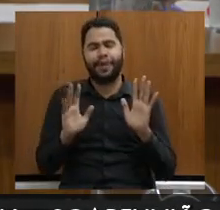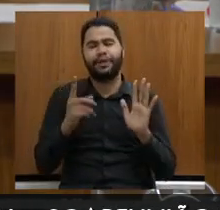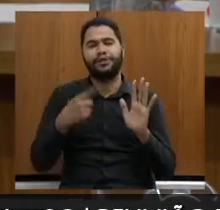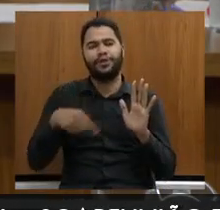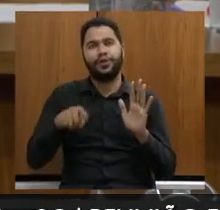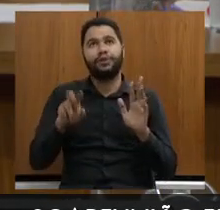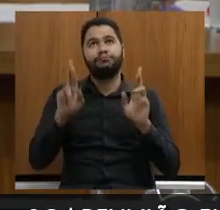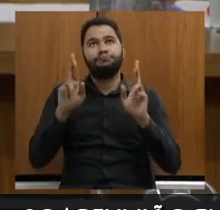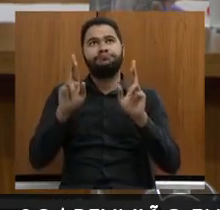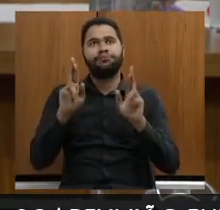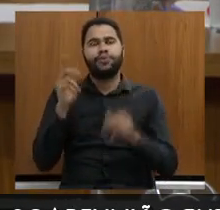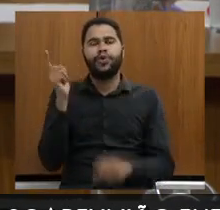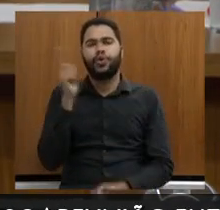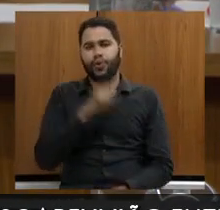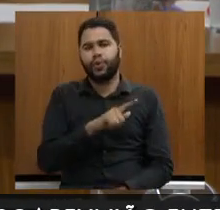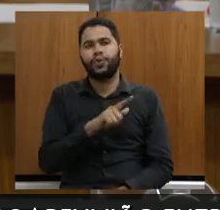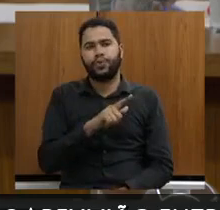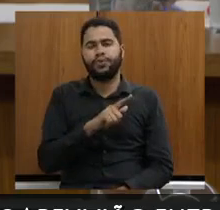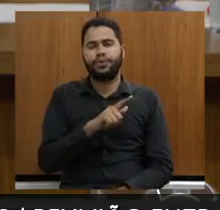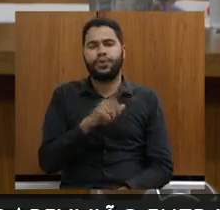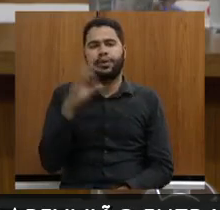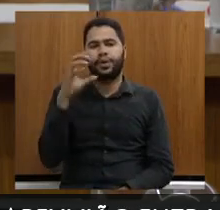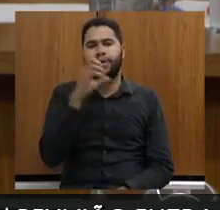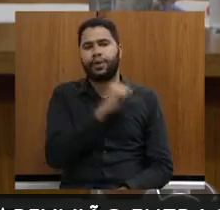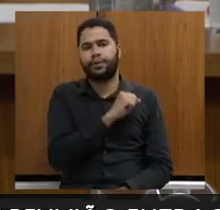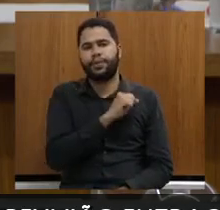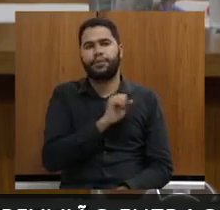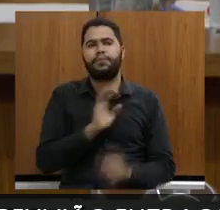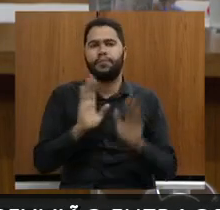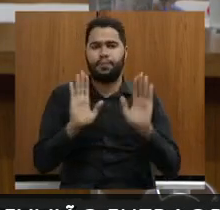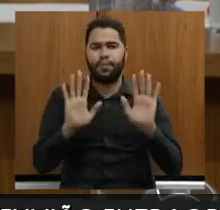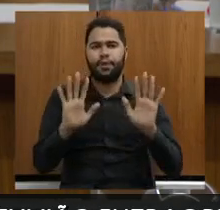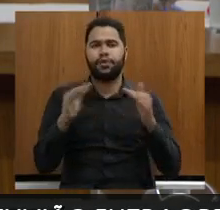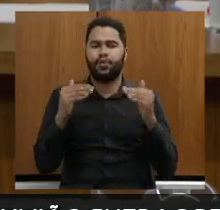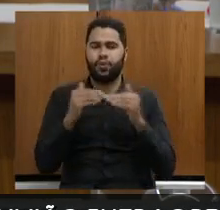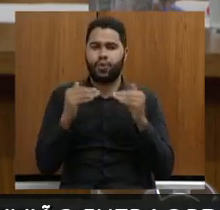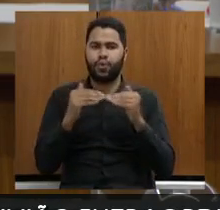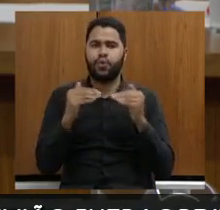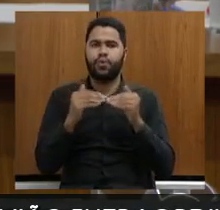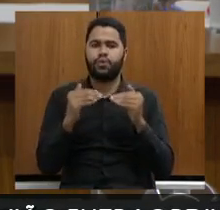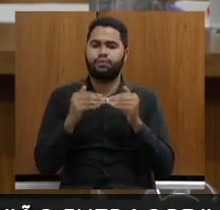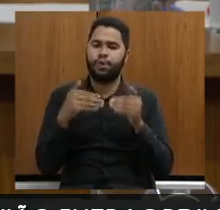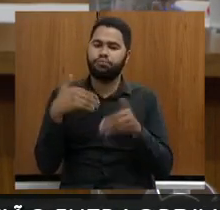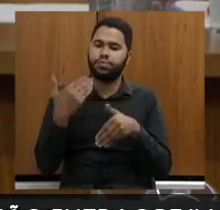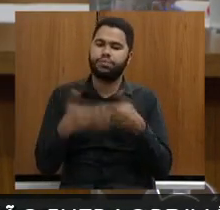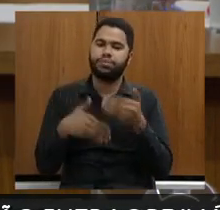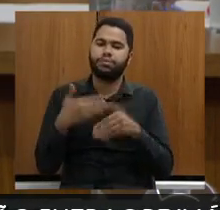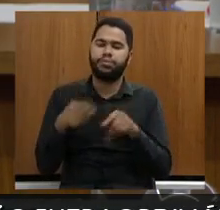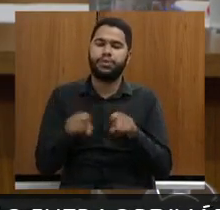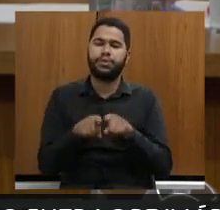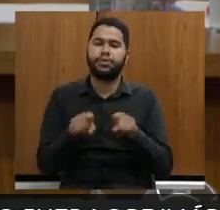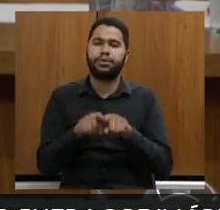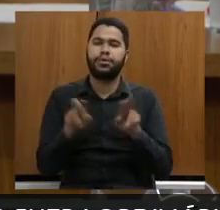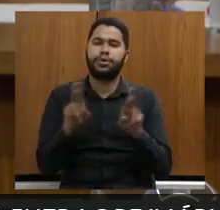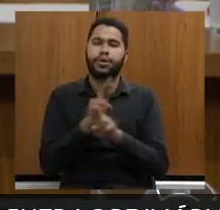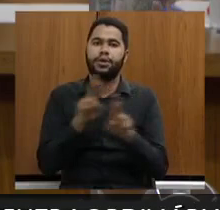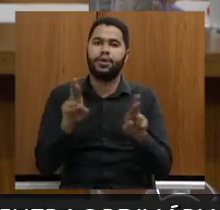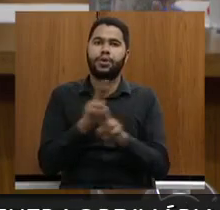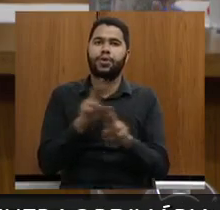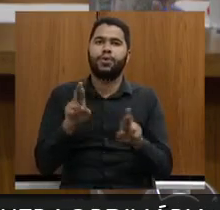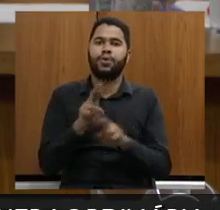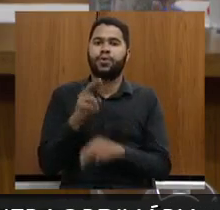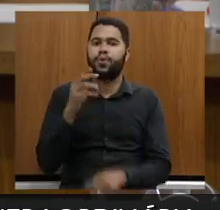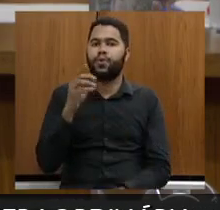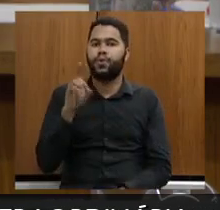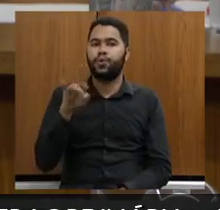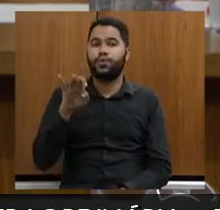se Deus quiser conseguir isso rapidamente mas eu concordo com seu PL gente vai trabalhar e também relação às outras peles